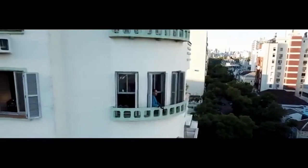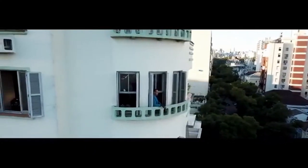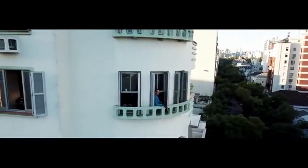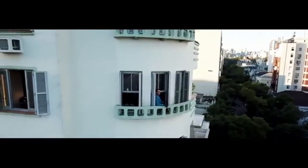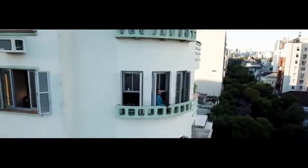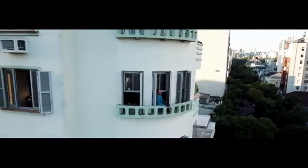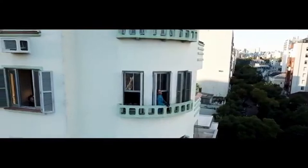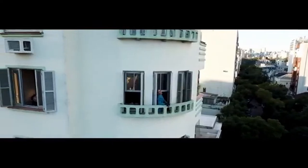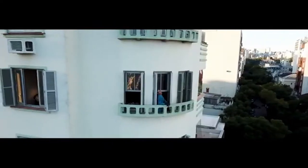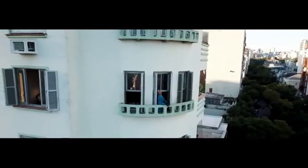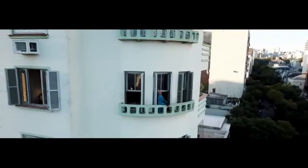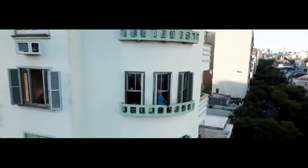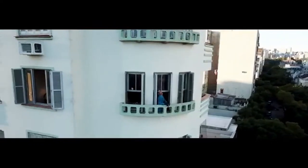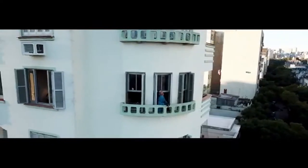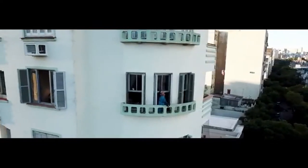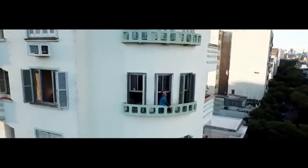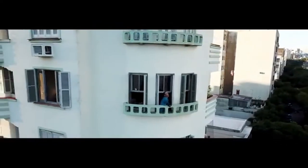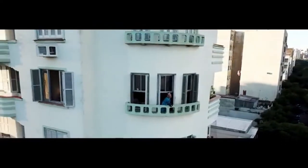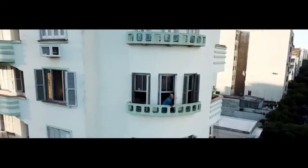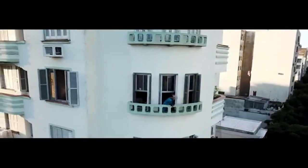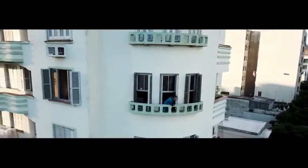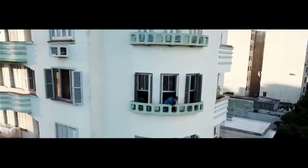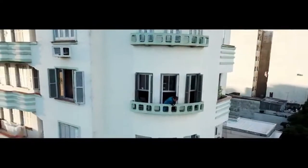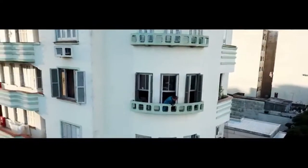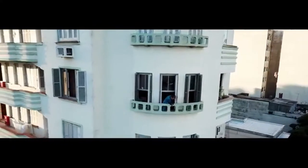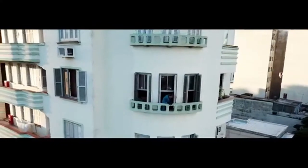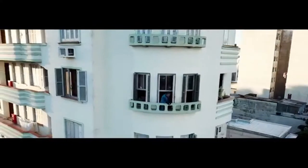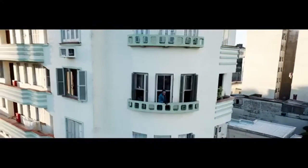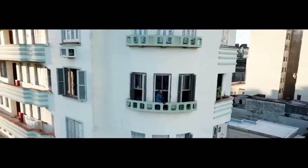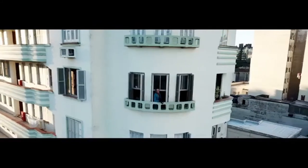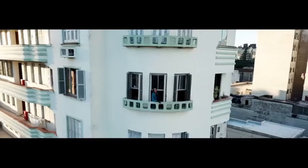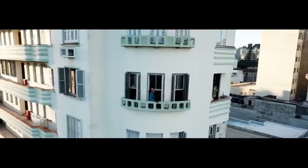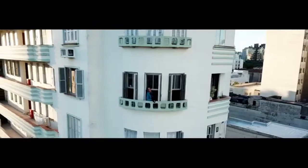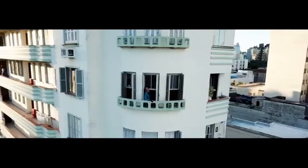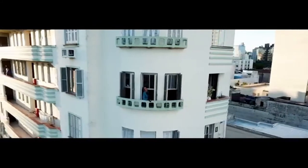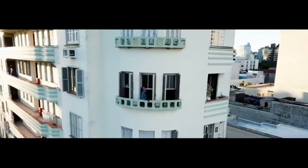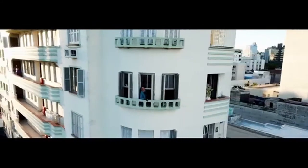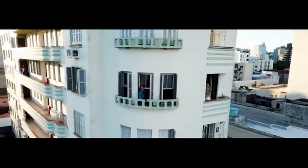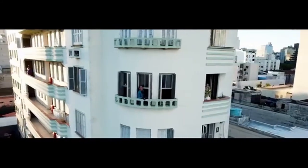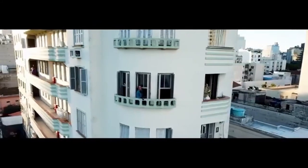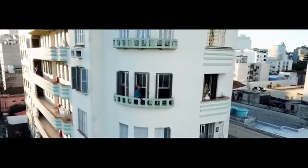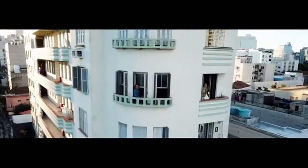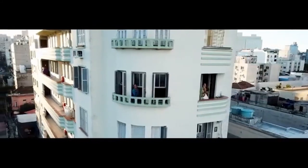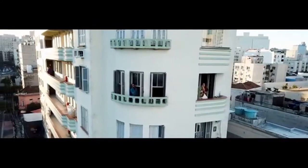é pura, pouco me importa se sou controversa.